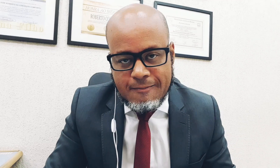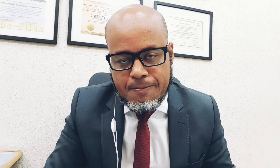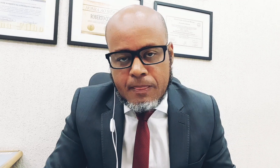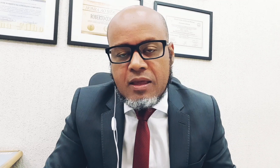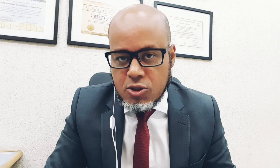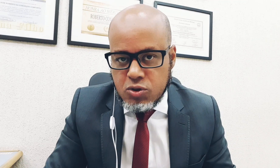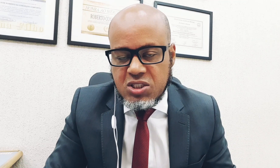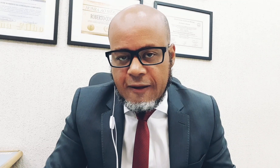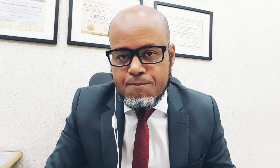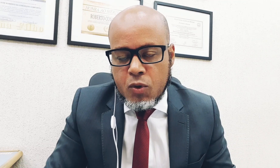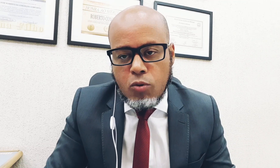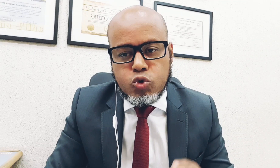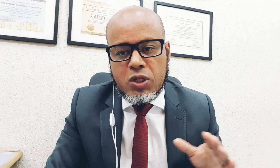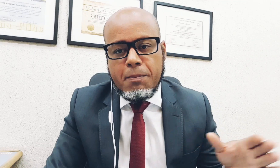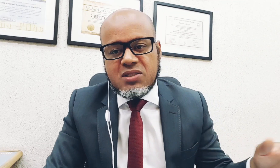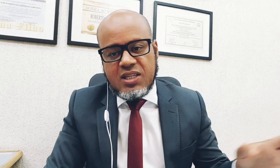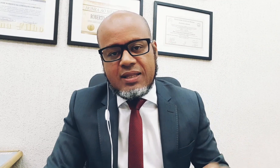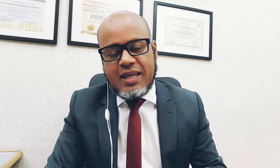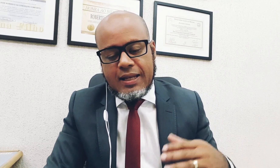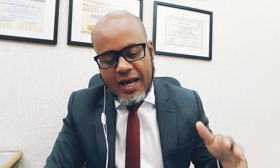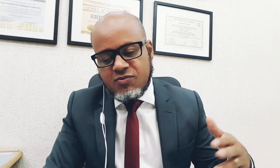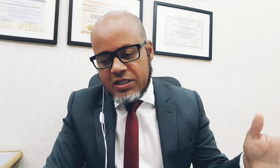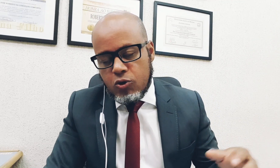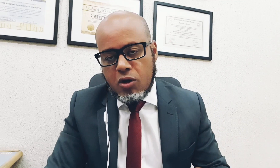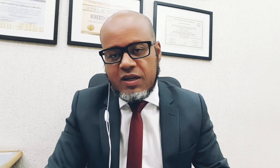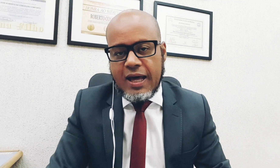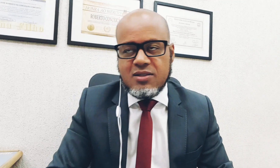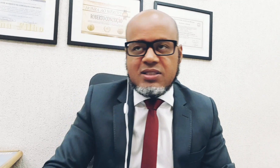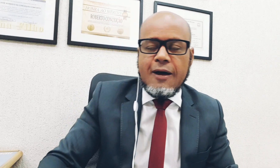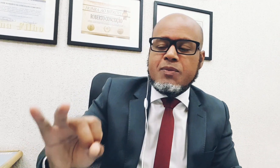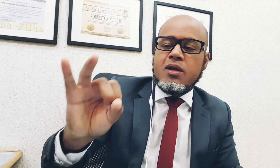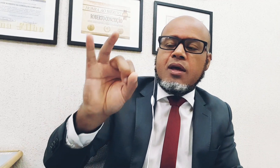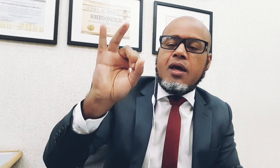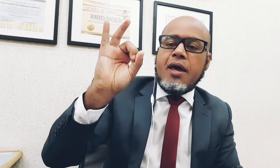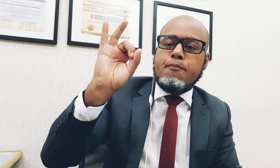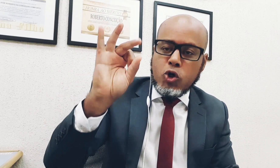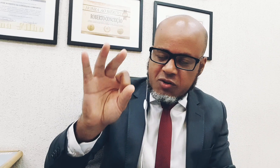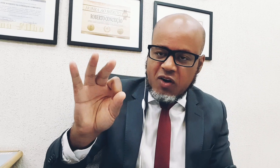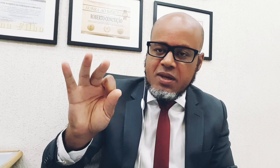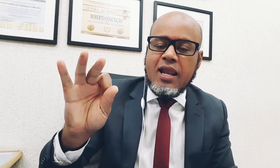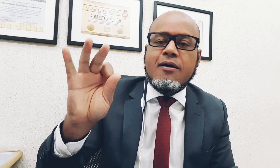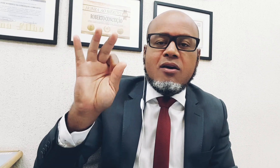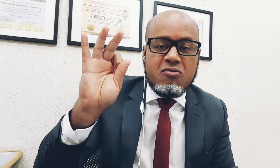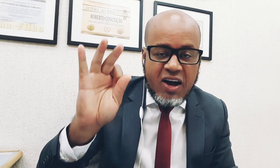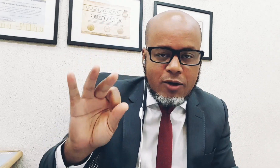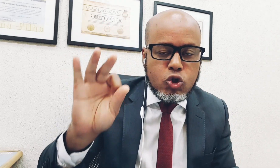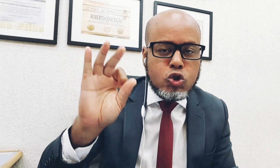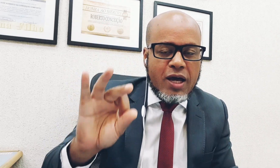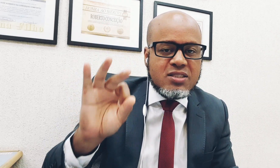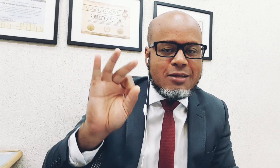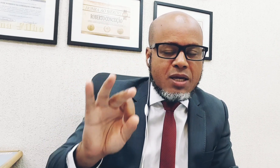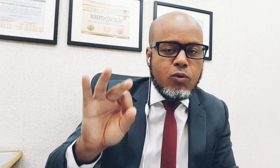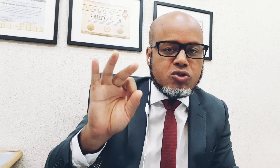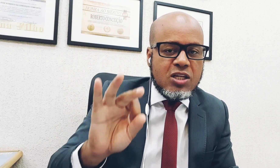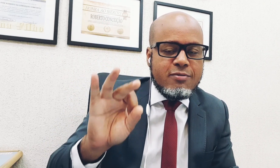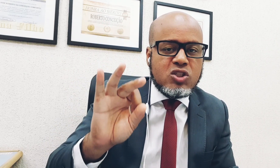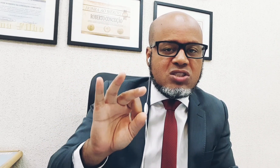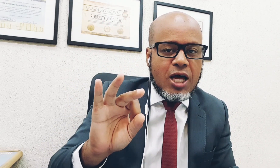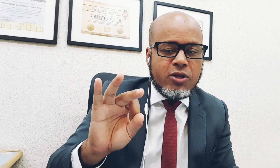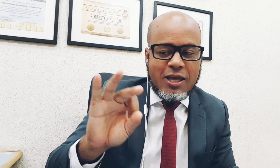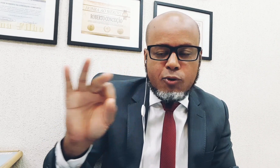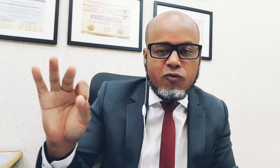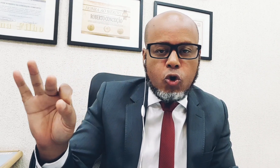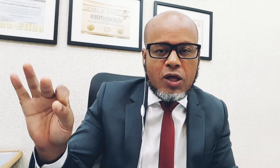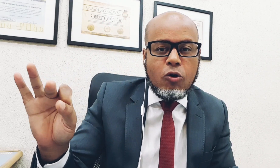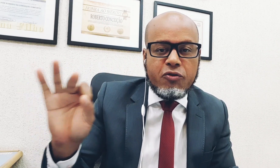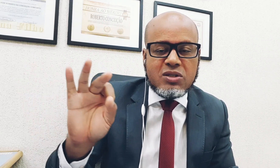existe. Isso sim, como toda parcela tem análise, vai ter uma nova análise, tá? Bolsa Família vai continuar recebendo o auxílio